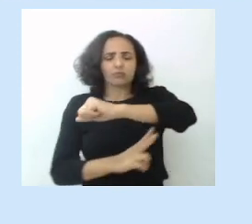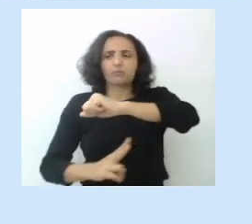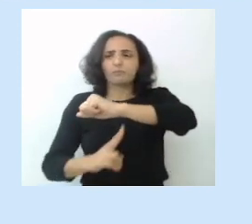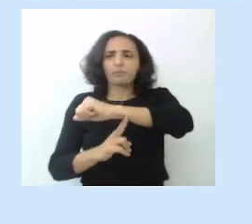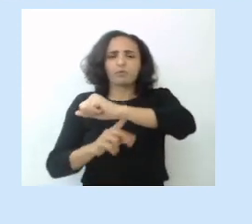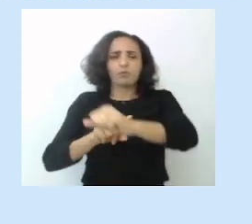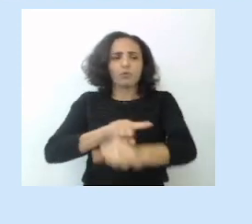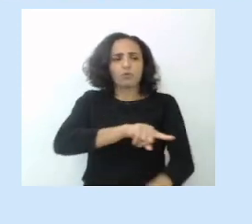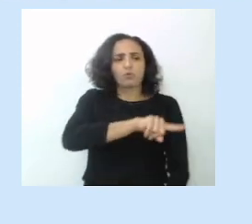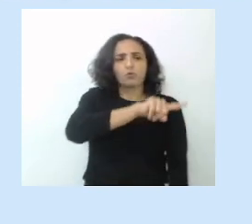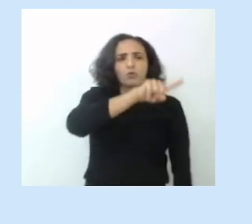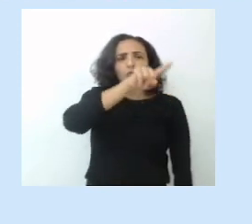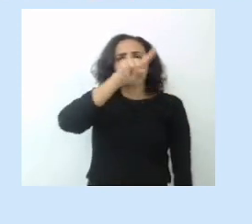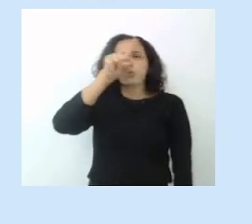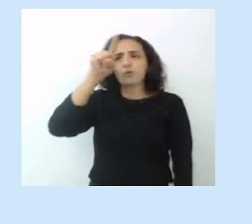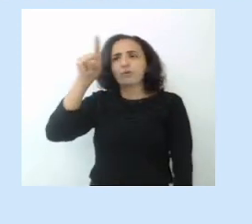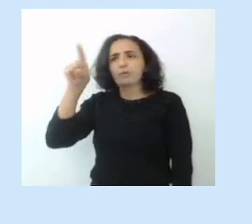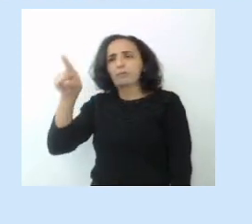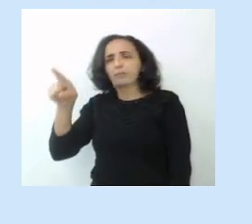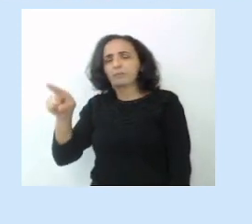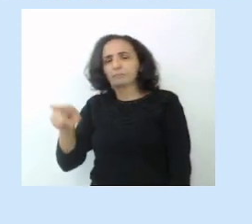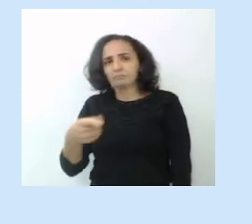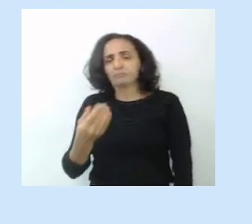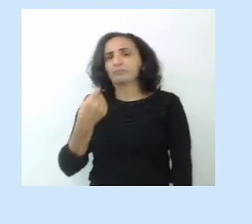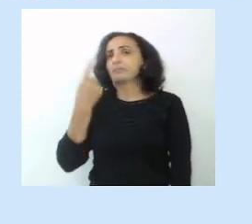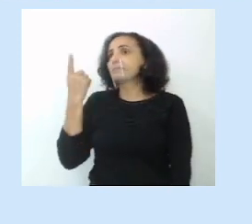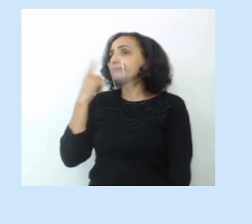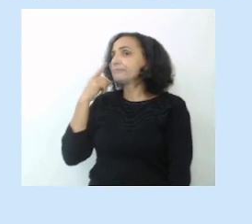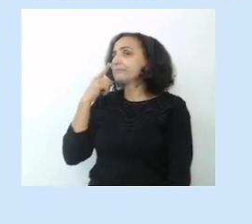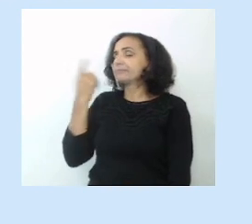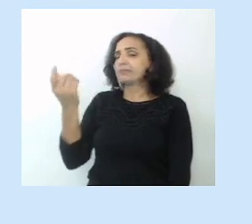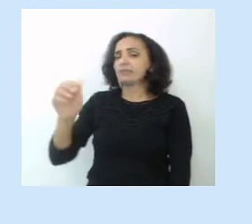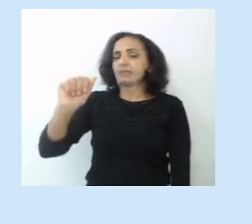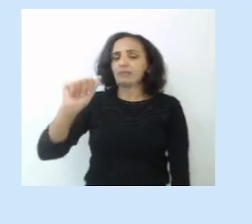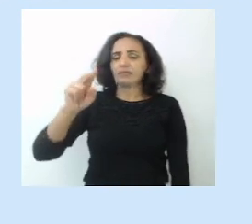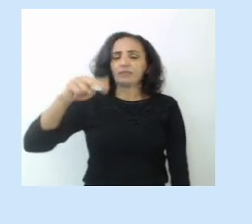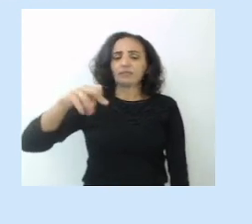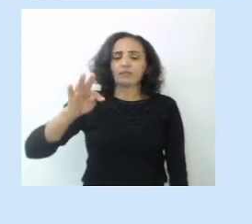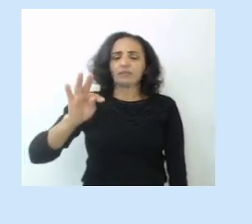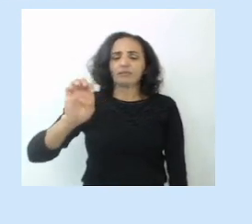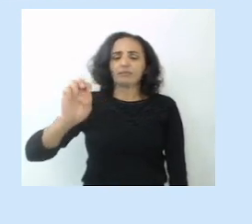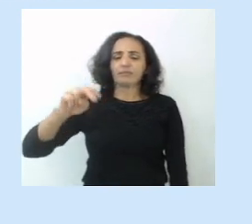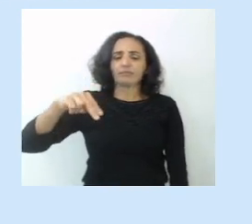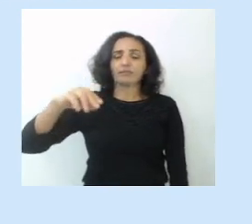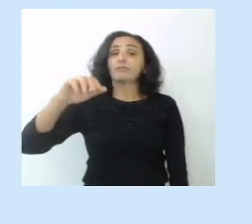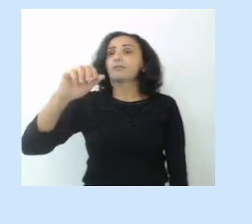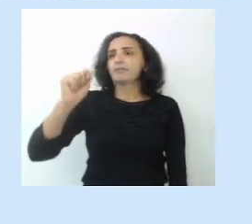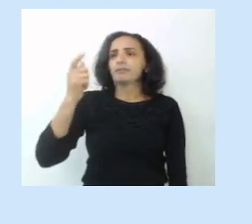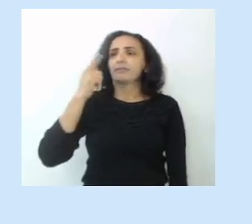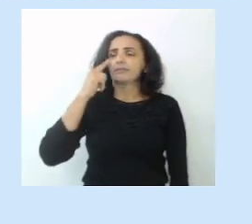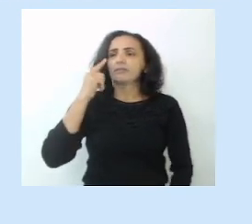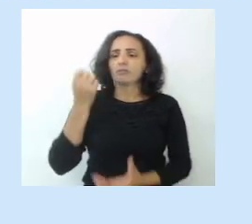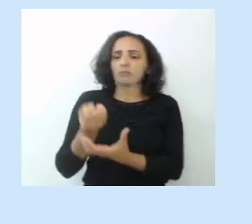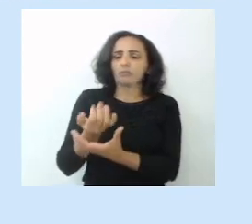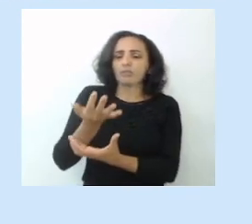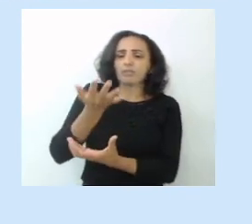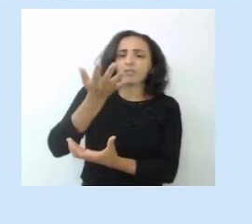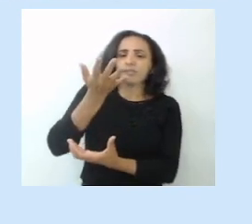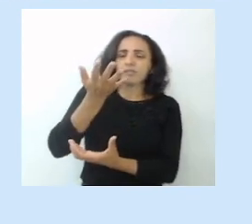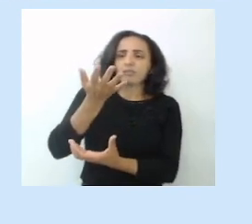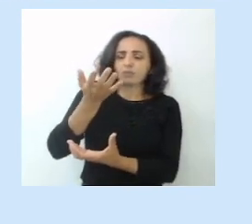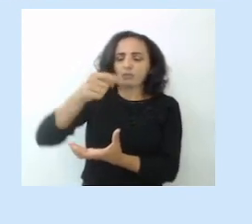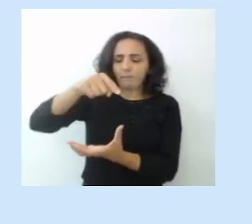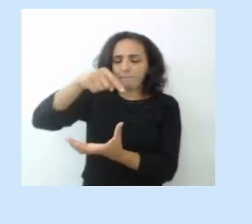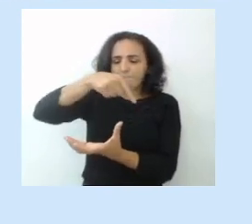da ponte, a antena parabólica. Por que antena parabólica? Porque ela vem do gráfico de